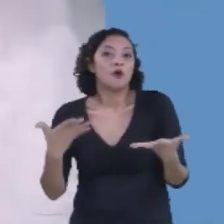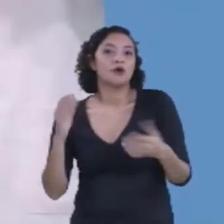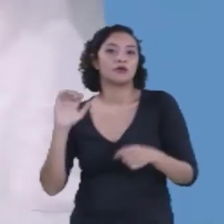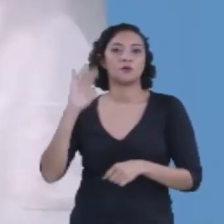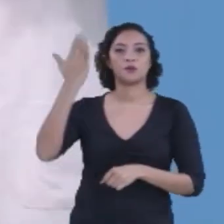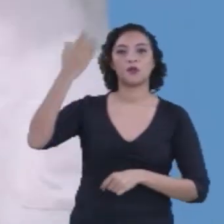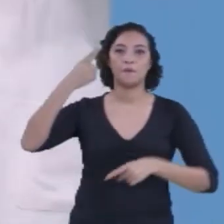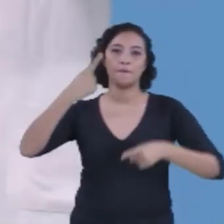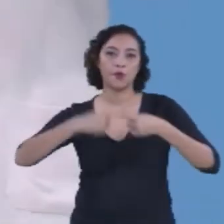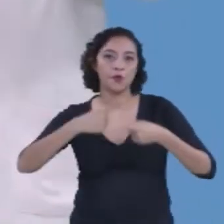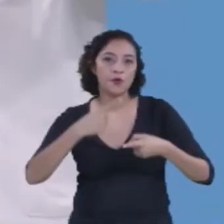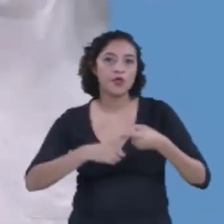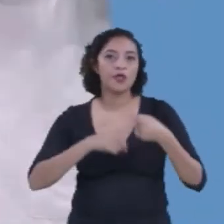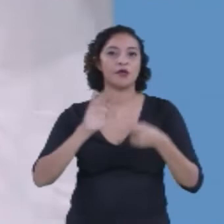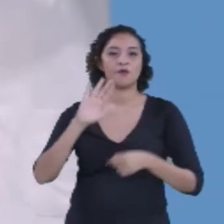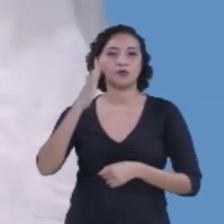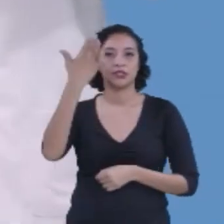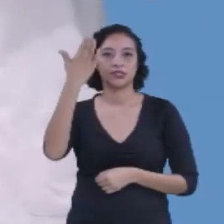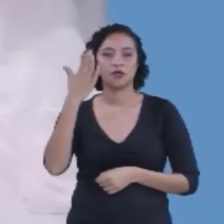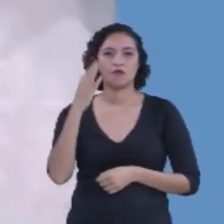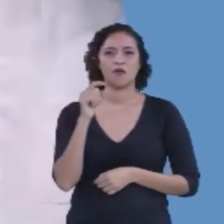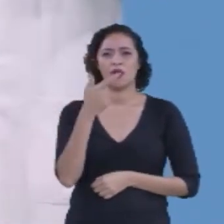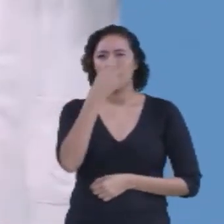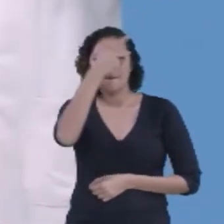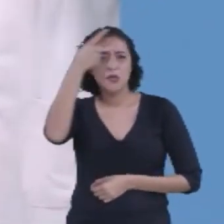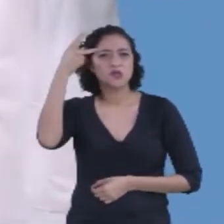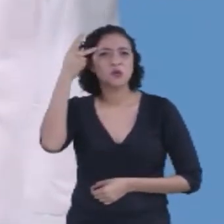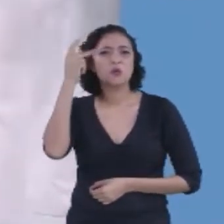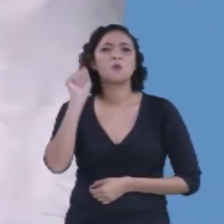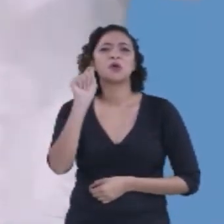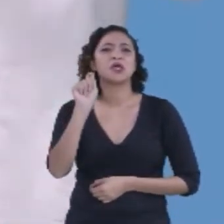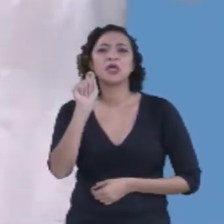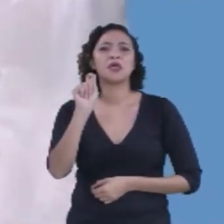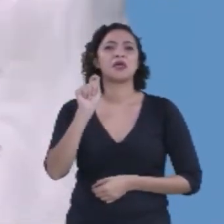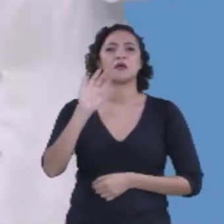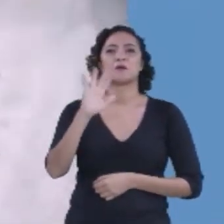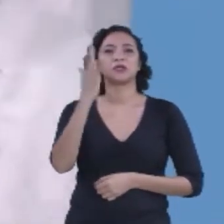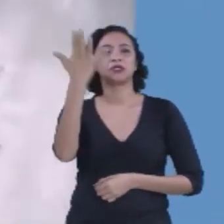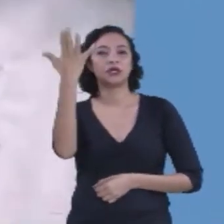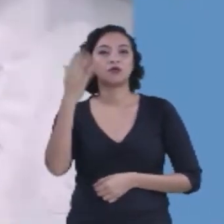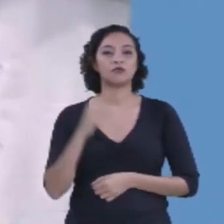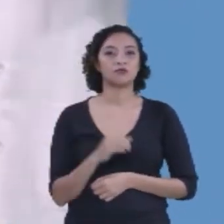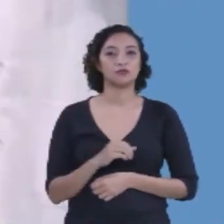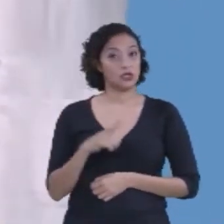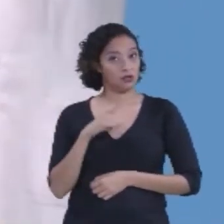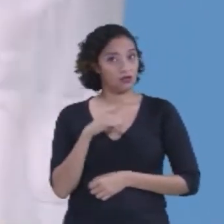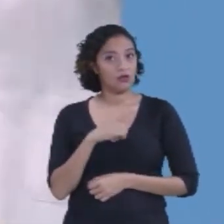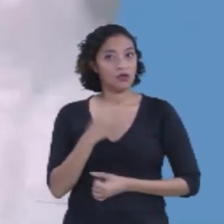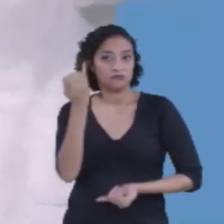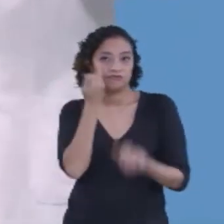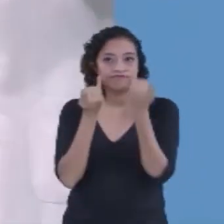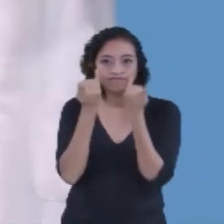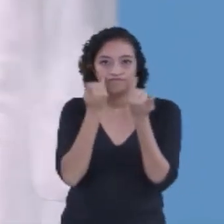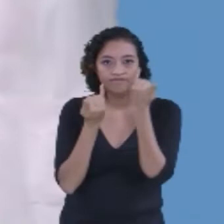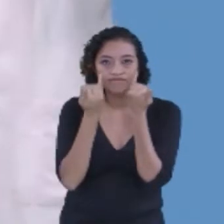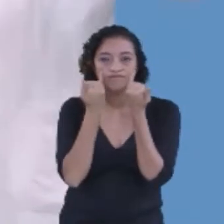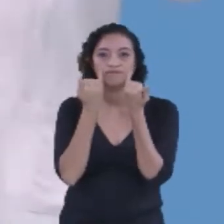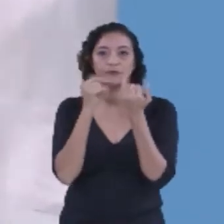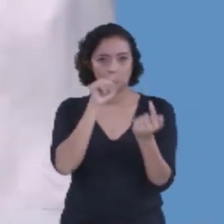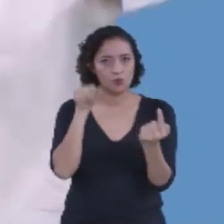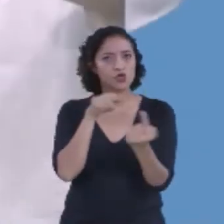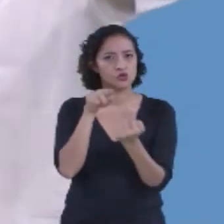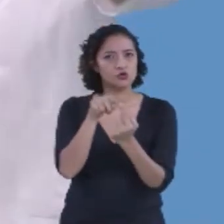que aconteceu, né? Com quem aconteceu. Então, são informações que nós vamos colocar em um texto com essa finalidade,